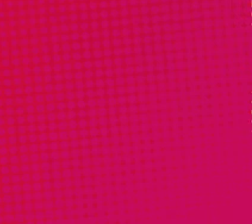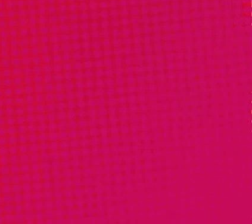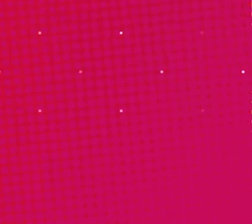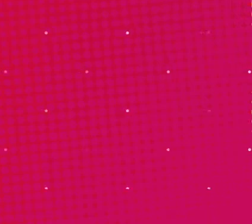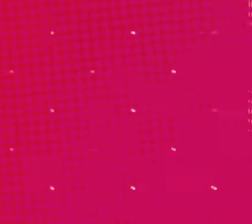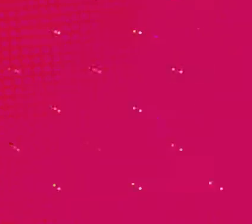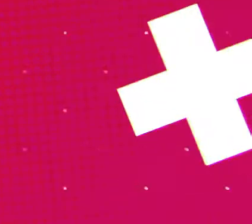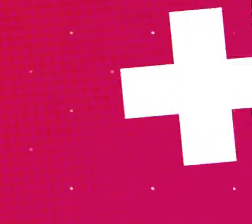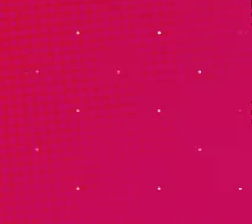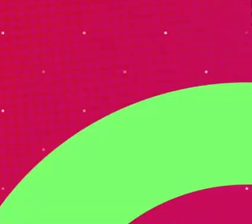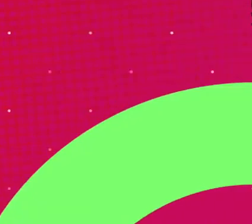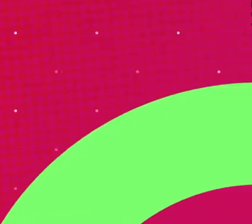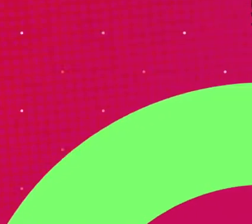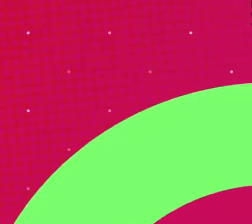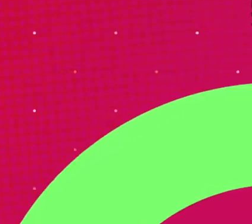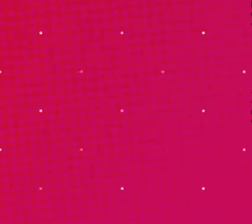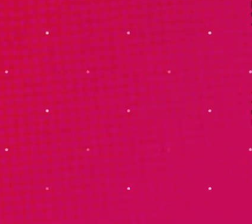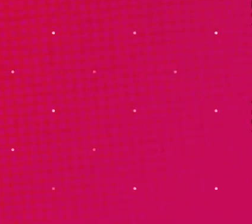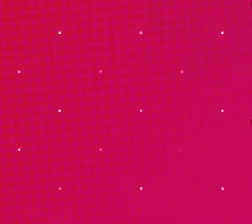Música